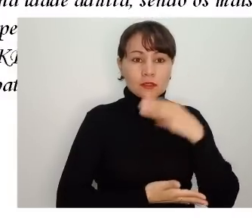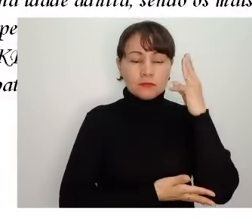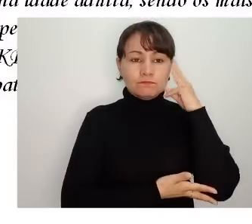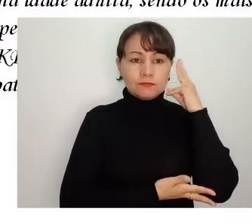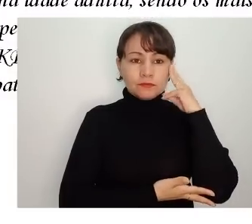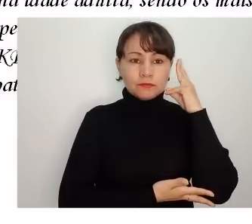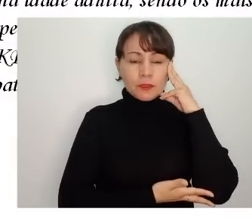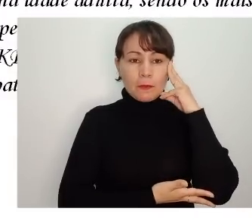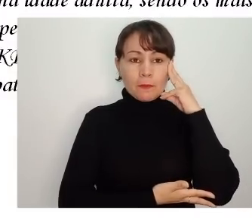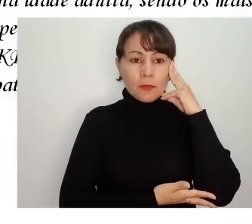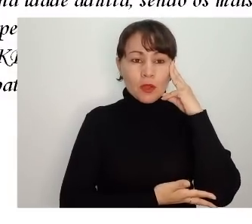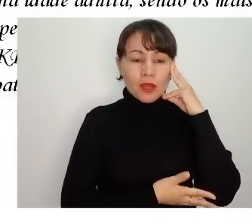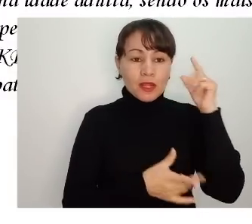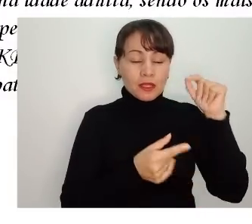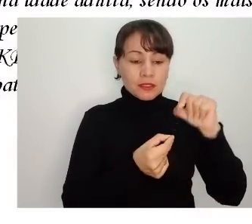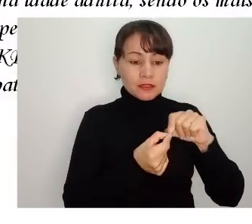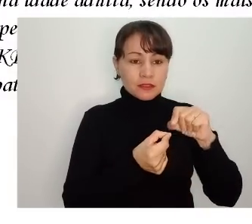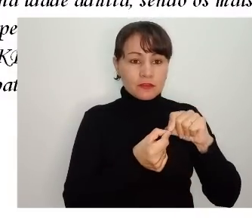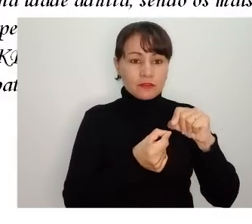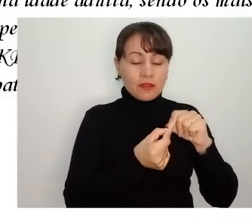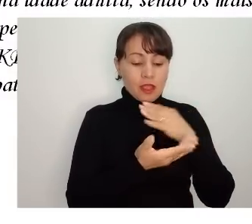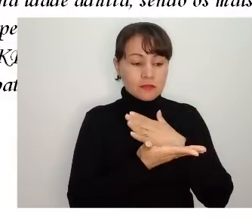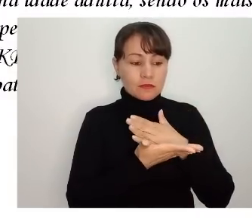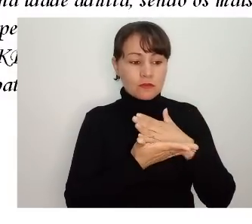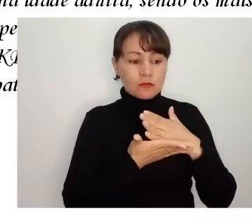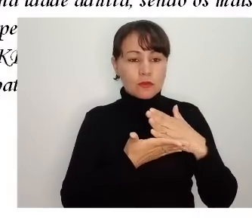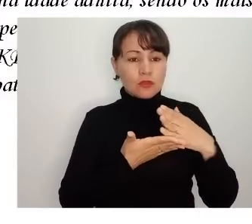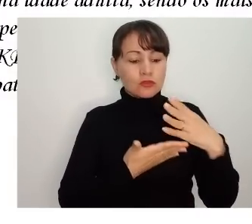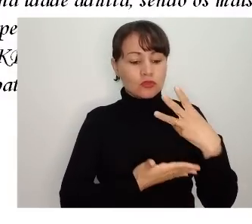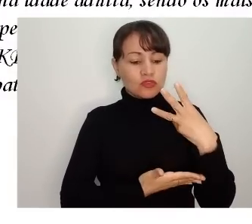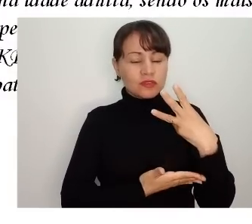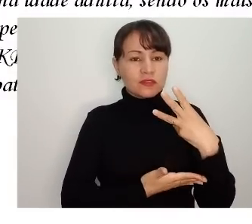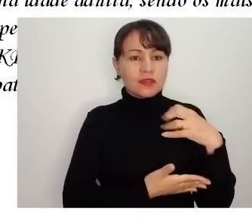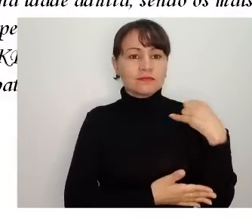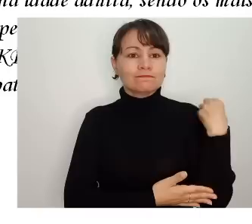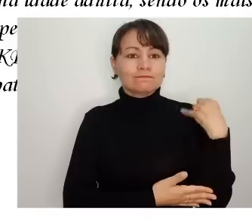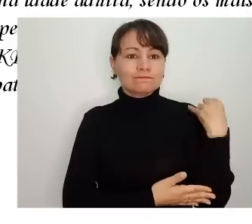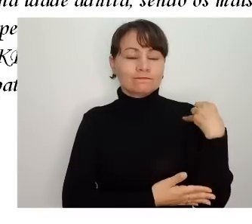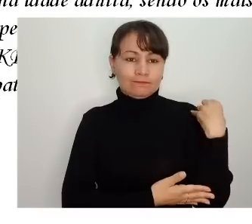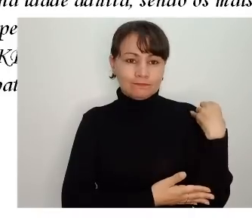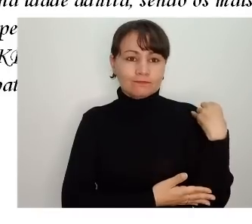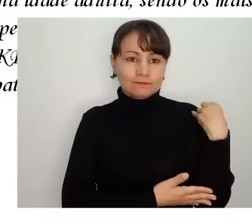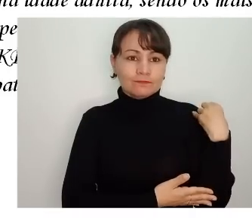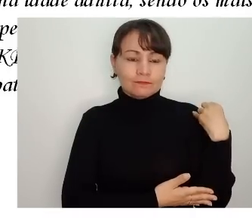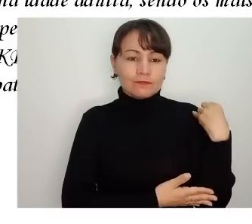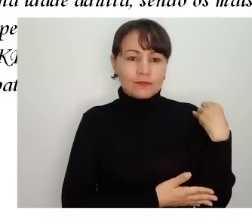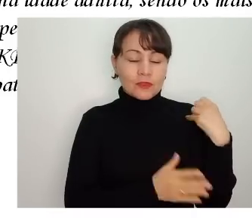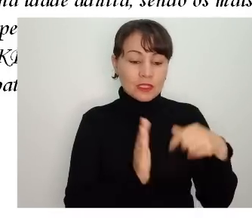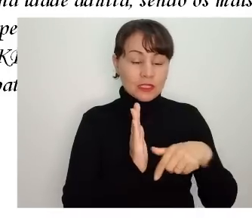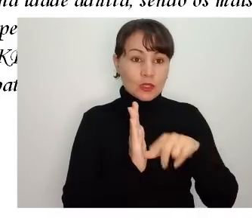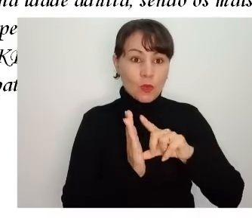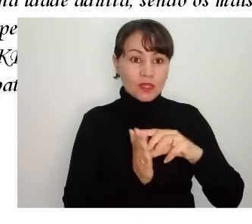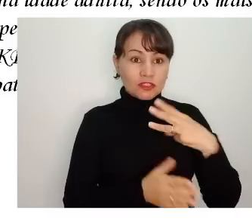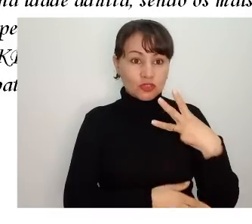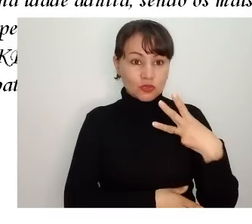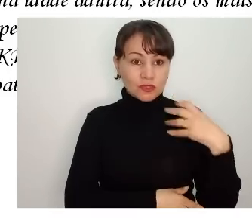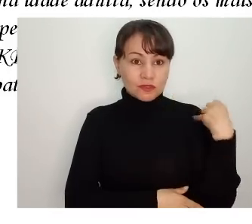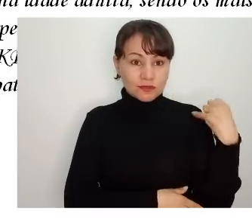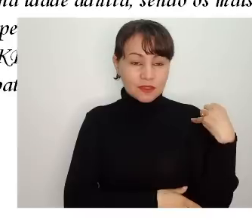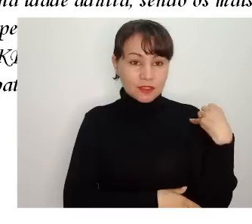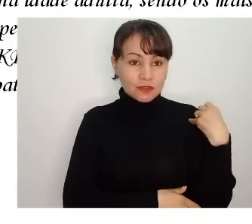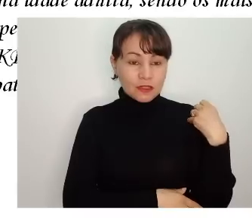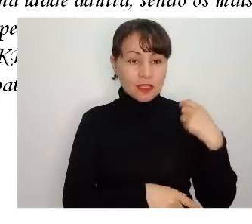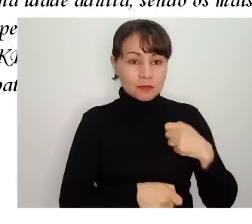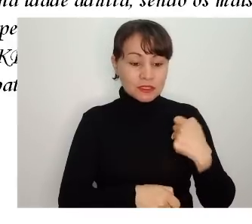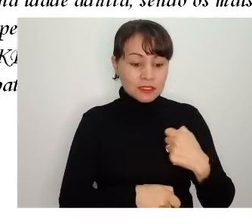A nossa memória, ela se forma a partir dos 3 anos de idade. Então, antes dos 3 anos